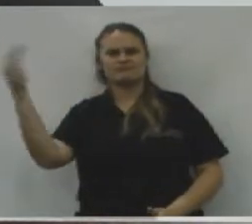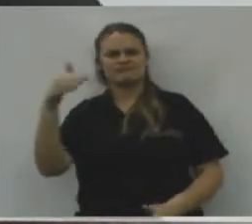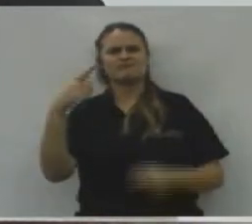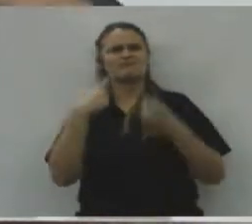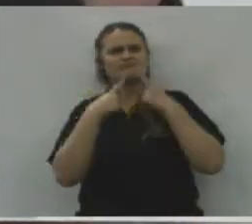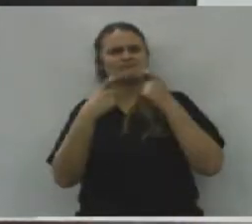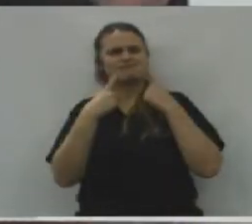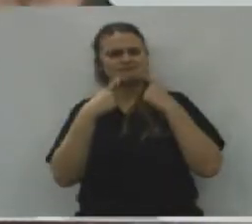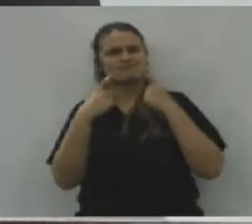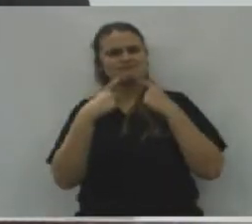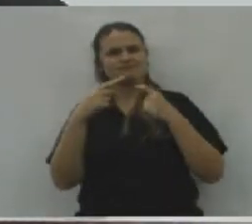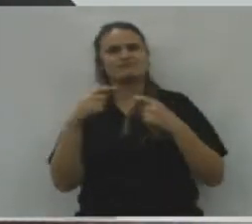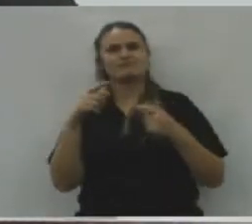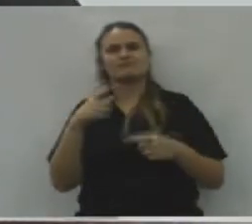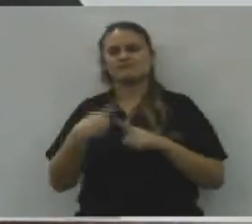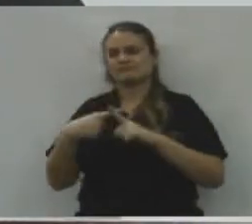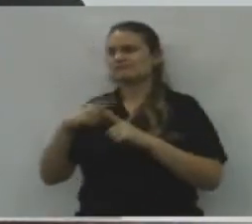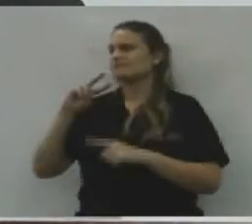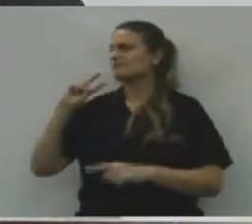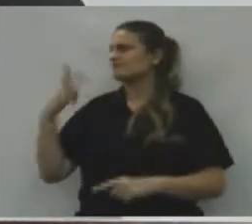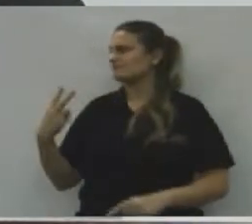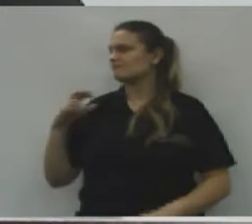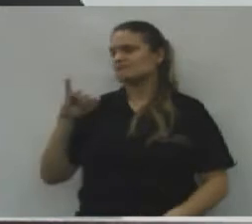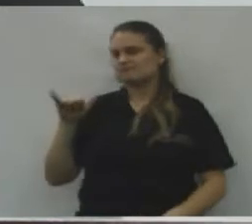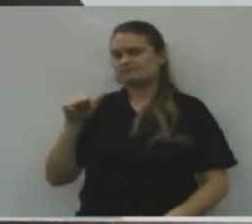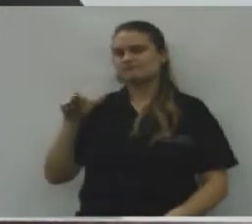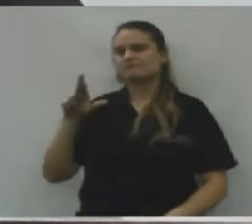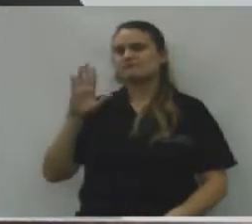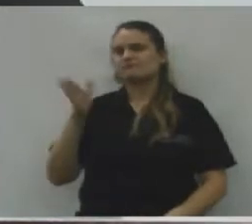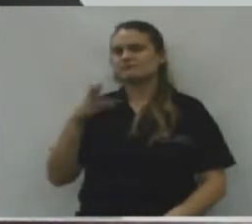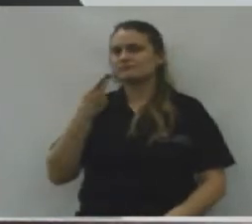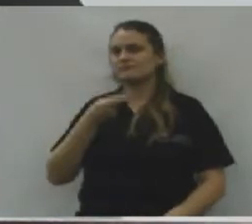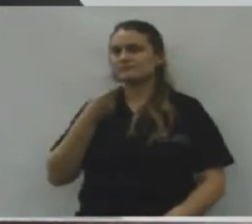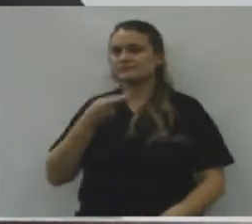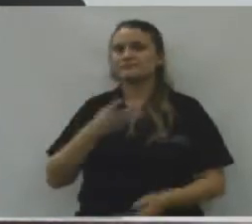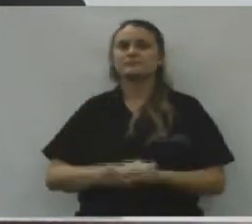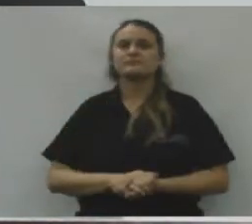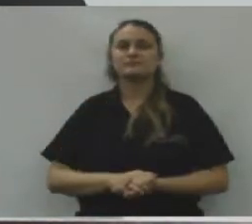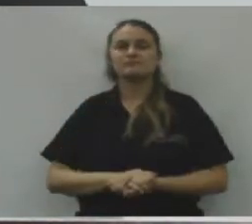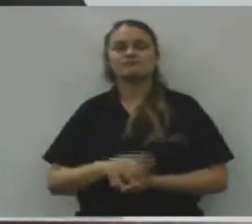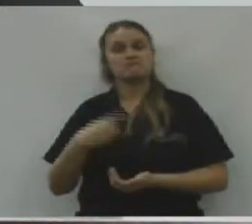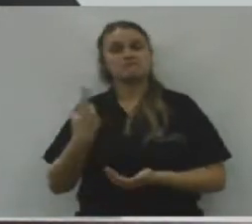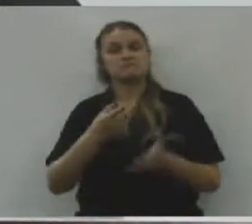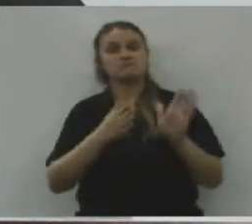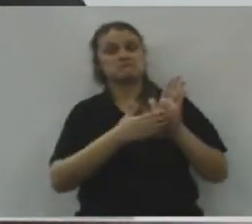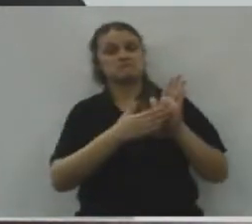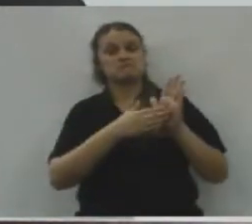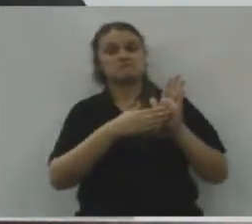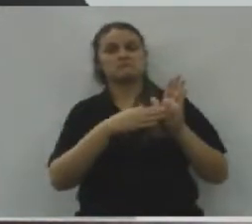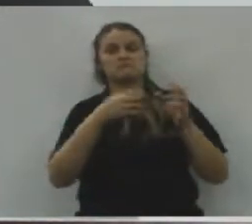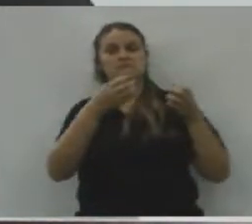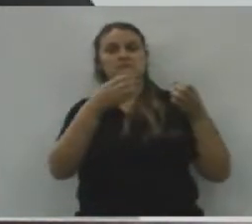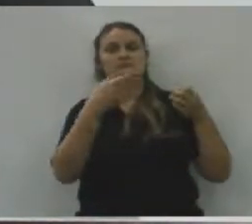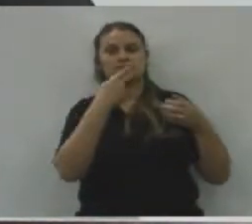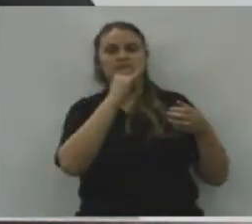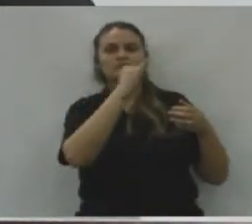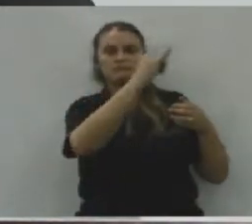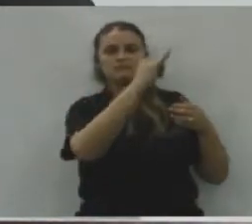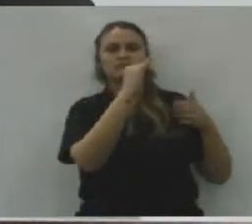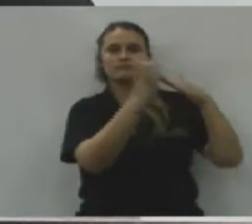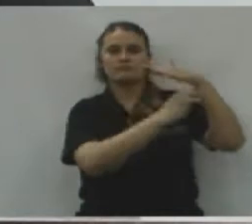dos vereadores. O vereador Jair Brunhago já se pronunciou, e vamos levar ao conhecimento, né,